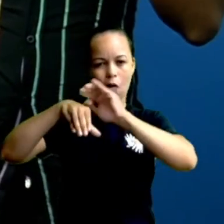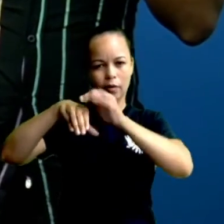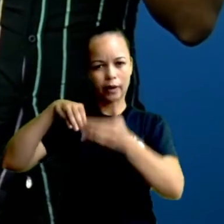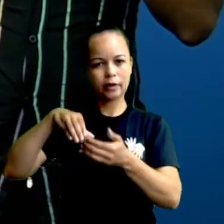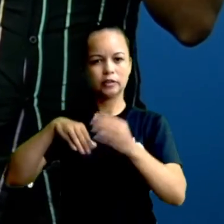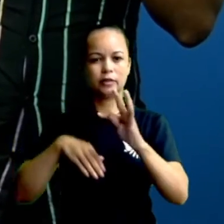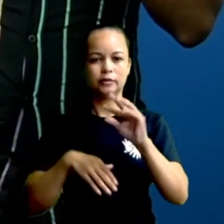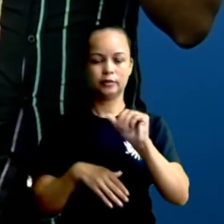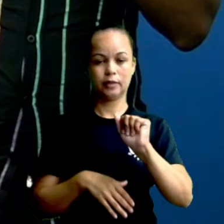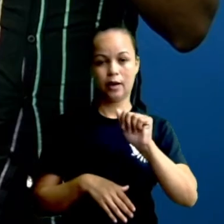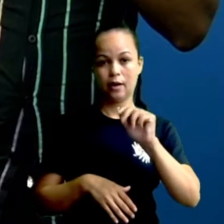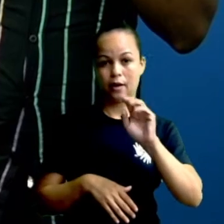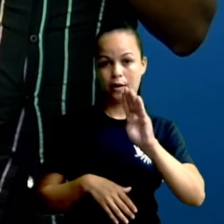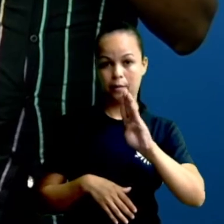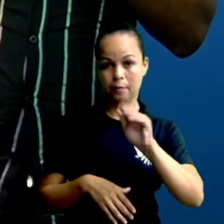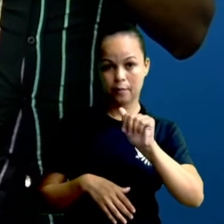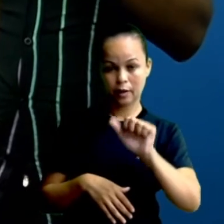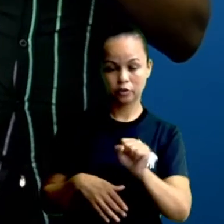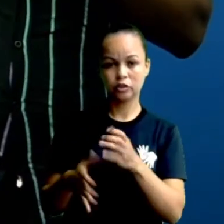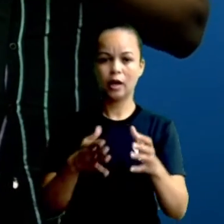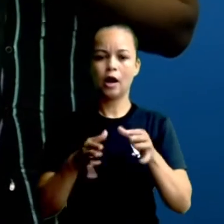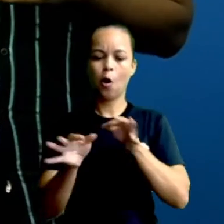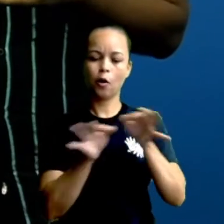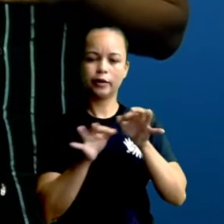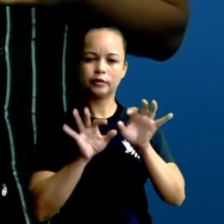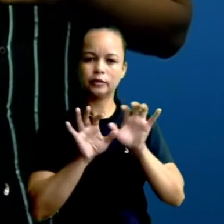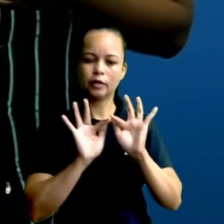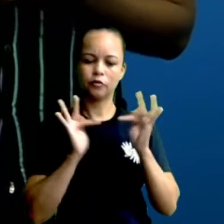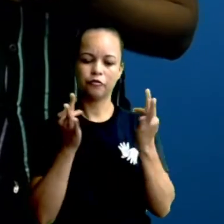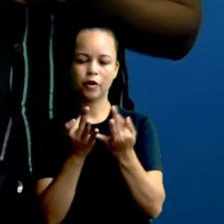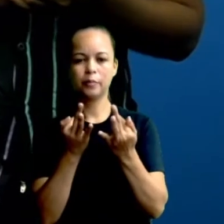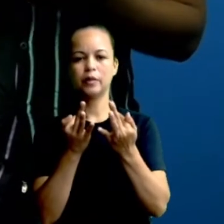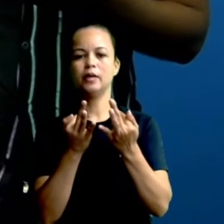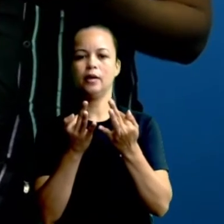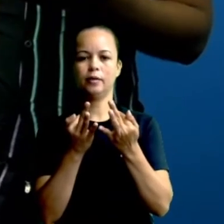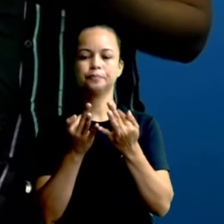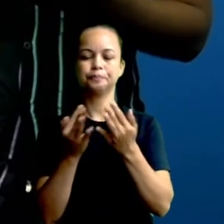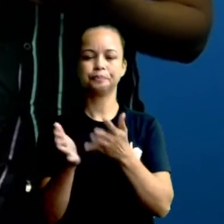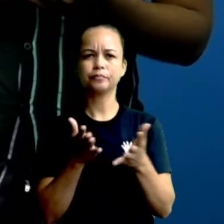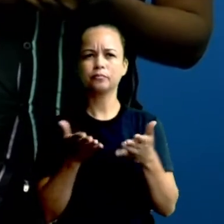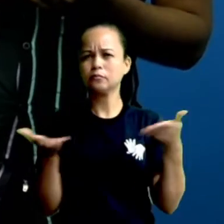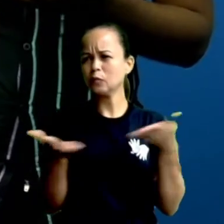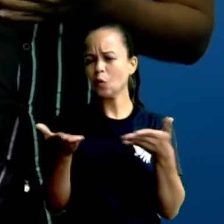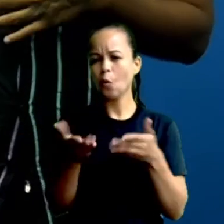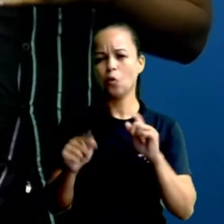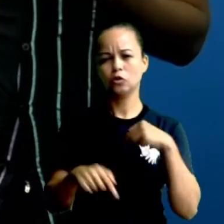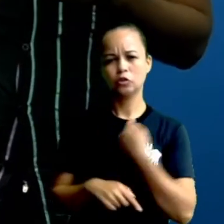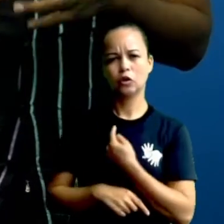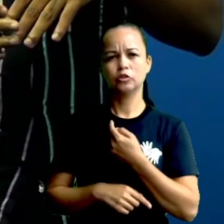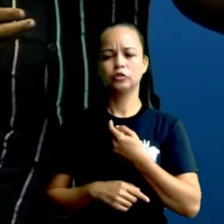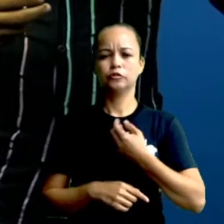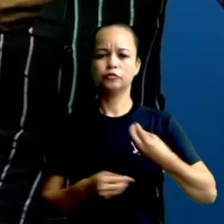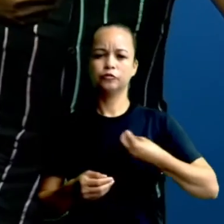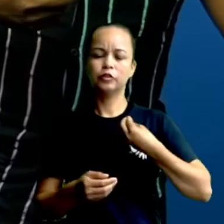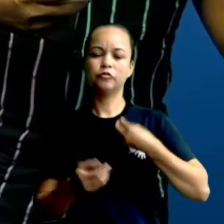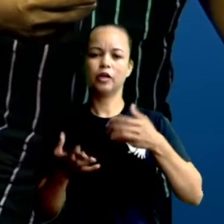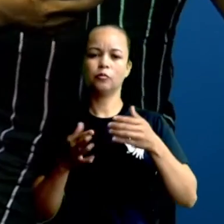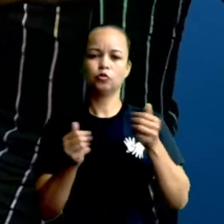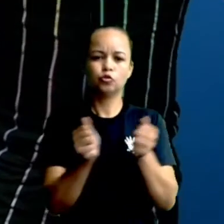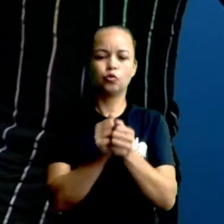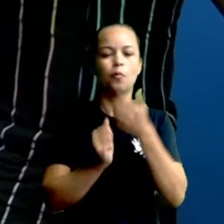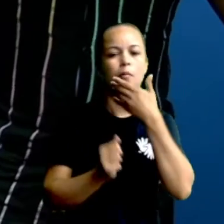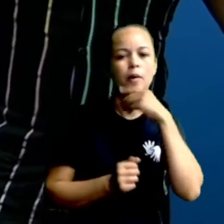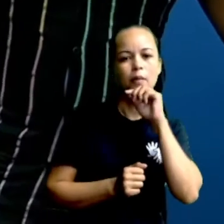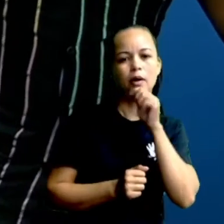E essas tabas, elas eram organizadas em famílias estendidas. Como assim? Hoje em dia, a gente não vive com a nossa mãe, nosso pai, ou às